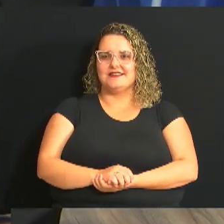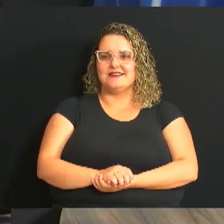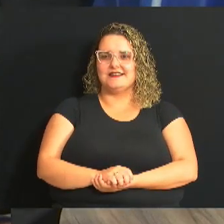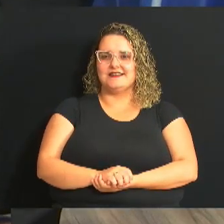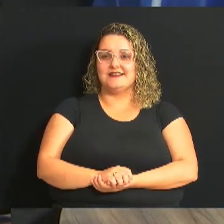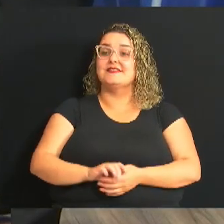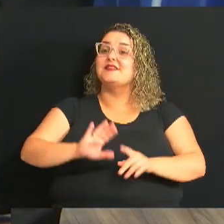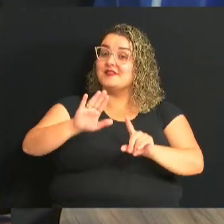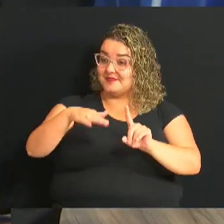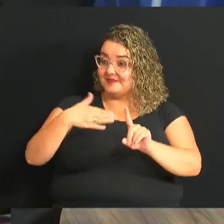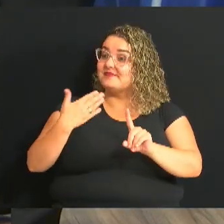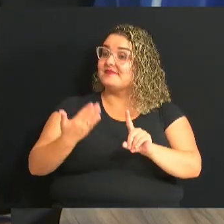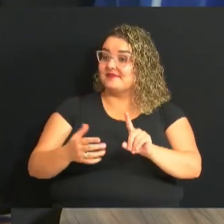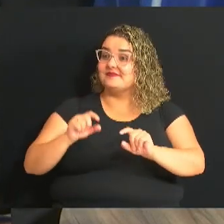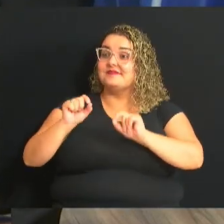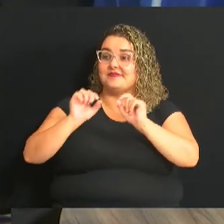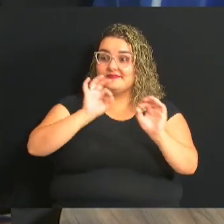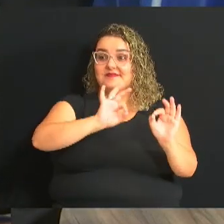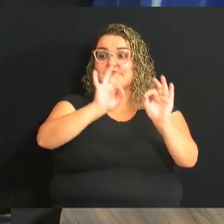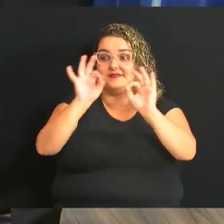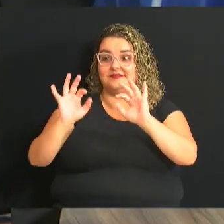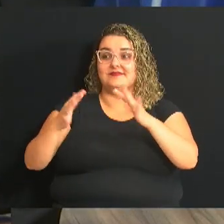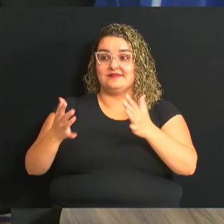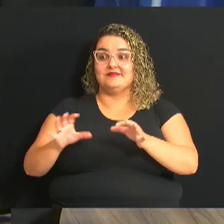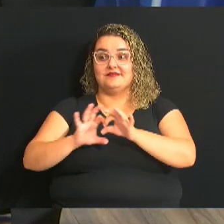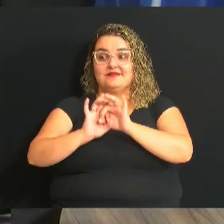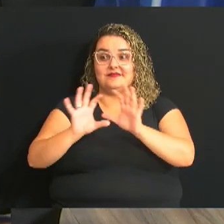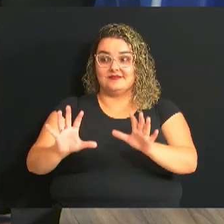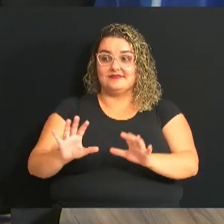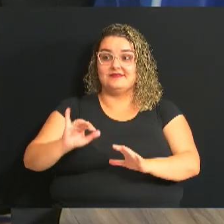Solenidade, para quem quiser acompanhar, está disponível no